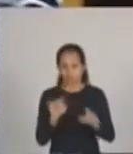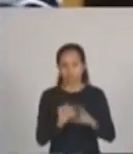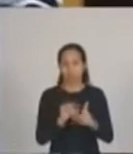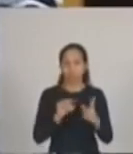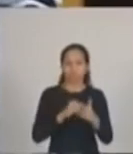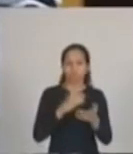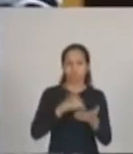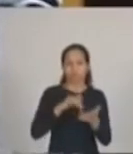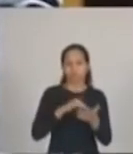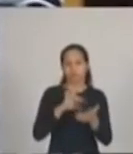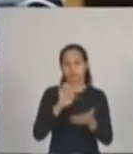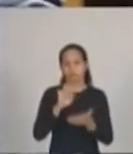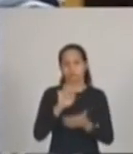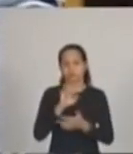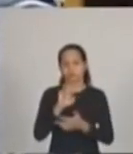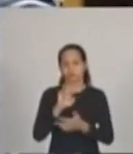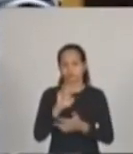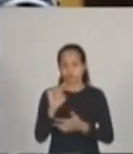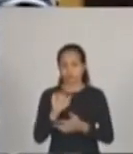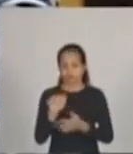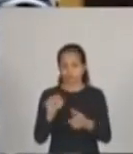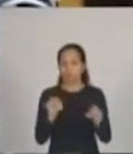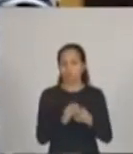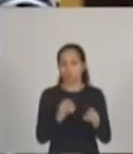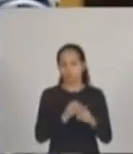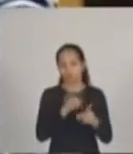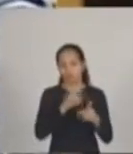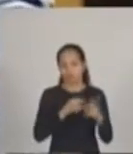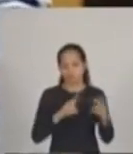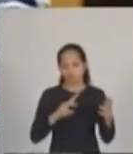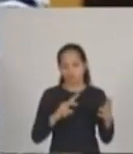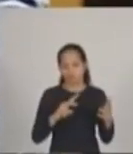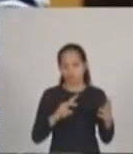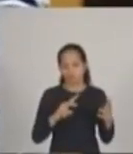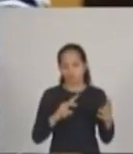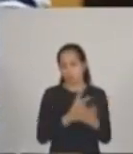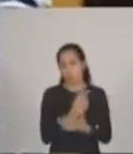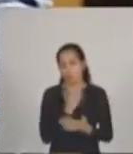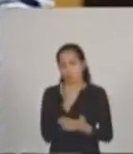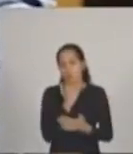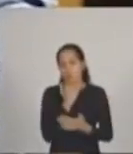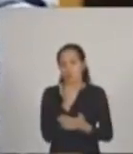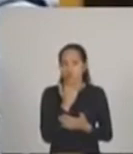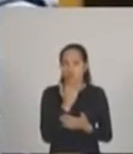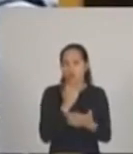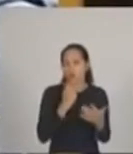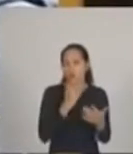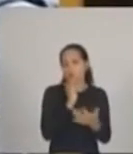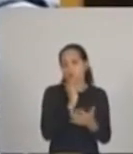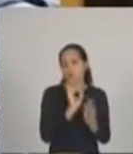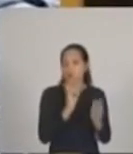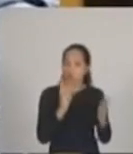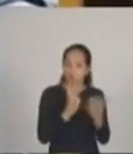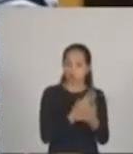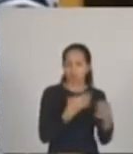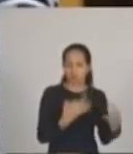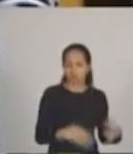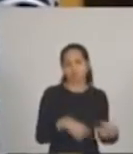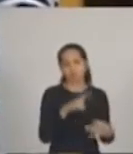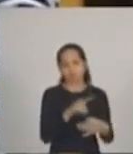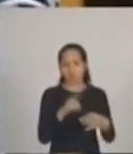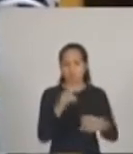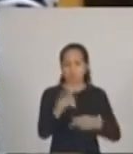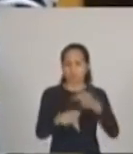Tereza, que por lá passou, nada acontece por acaso. mas a minha solicitação aqui, ela veio da iniciativa